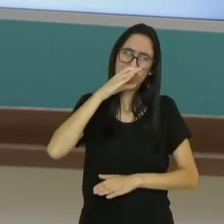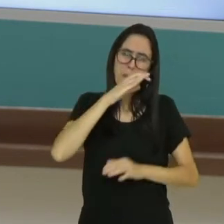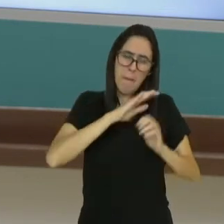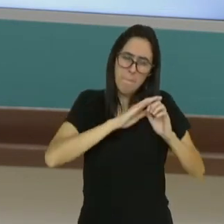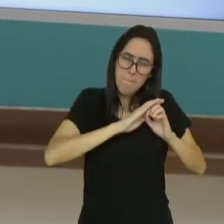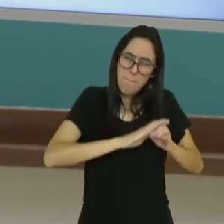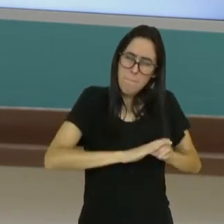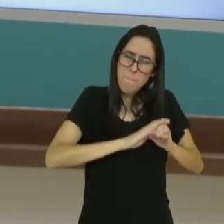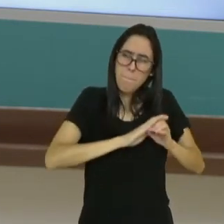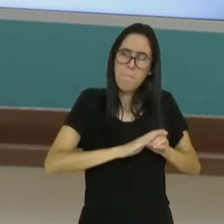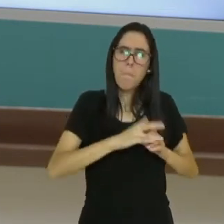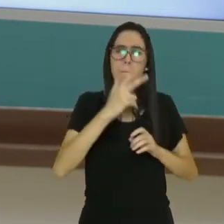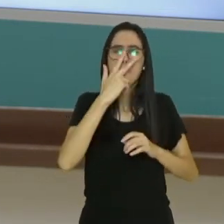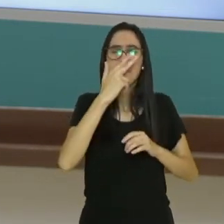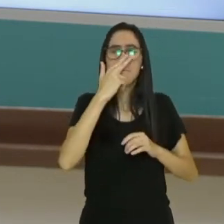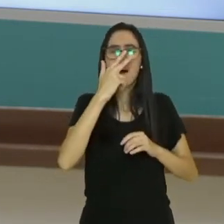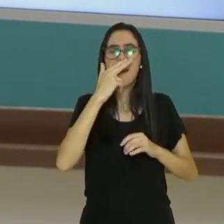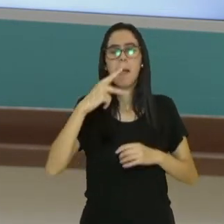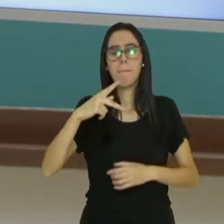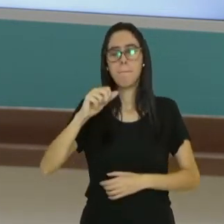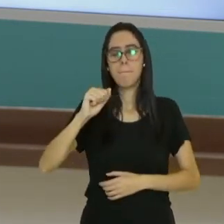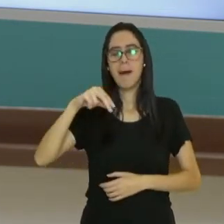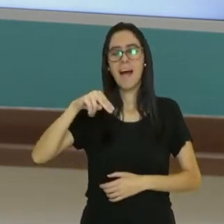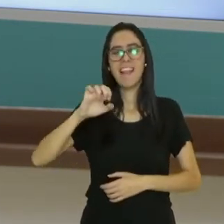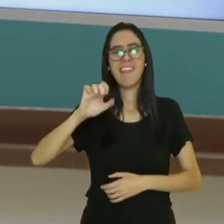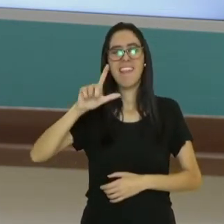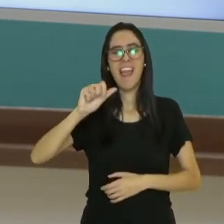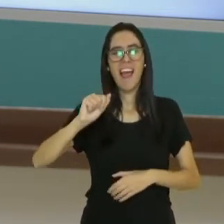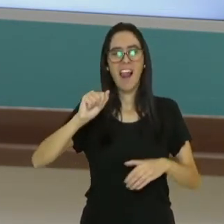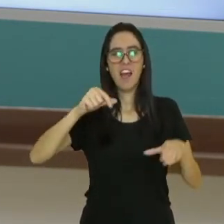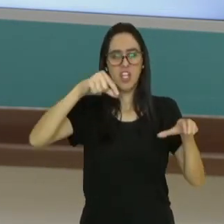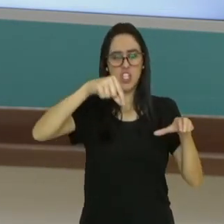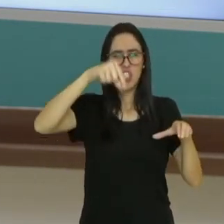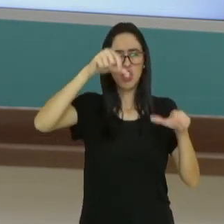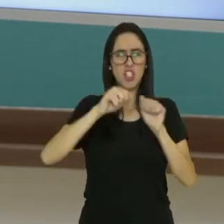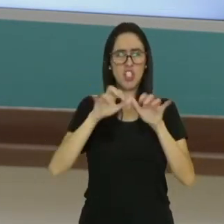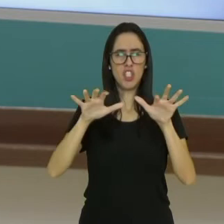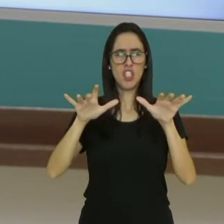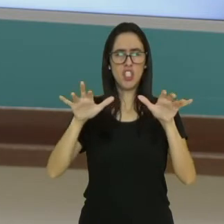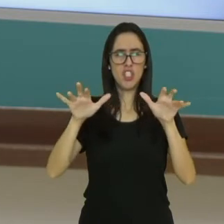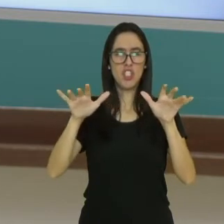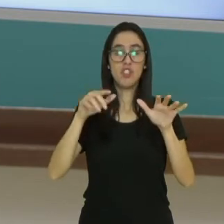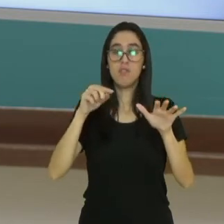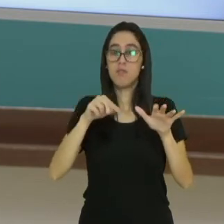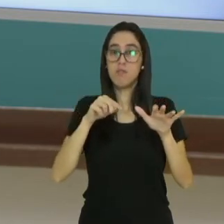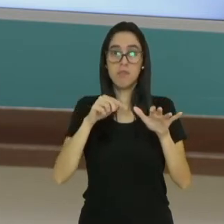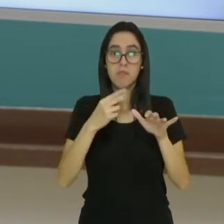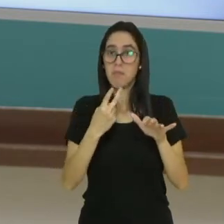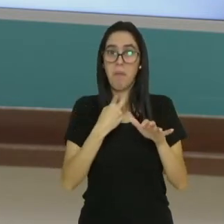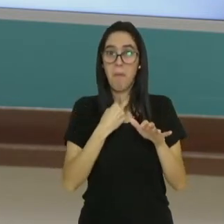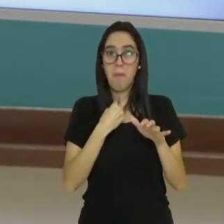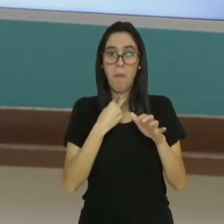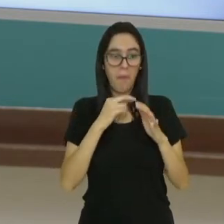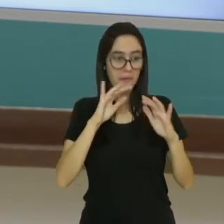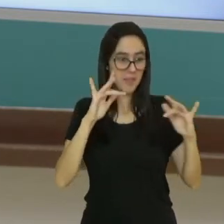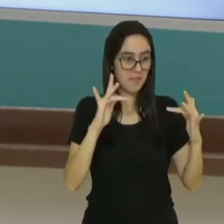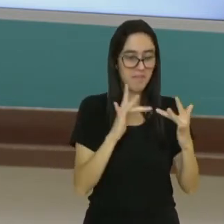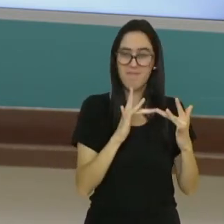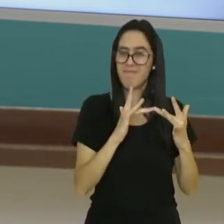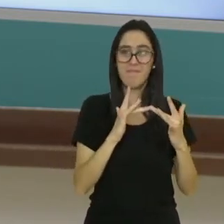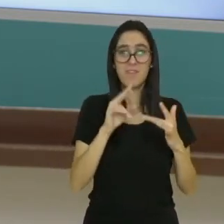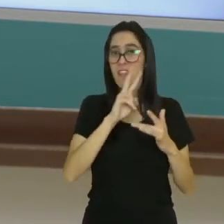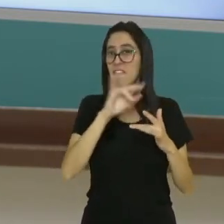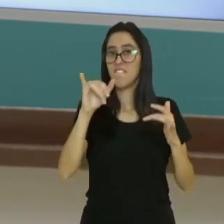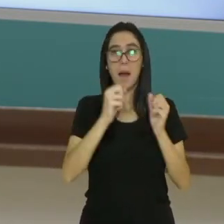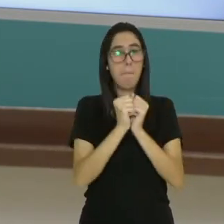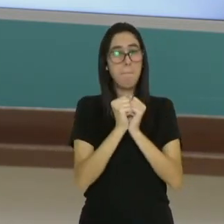é como se fosse uma panela de pressão, né? Qualquer lugar que esse material consiga sair, vai ter uma